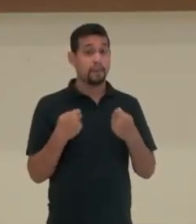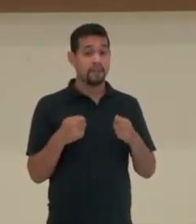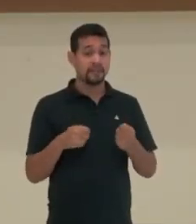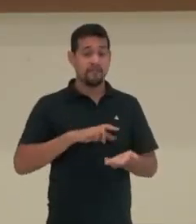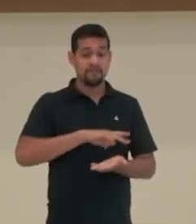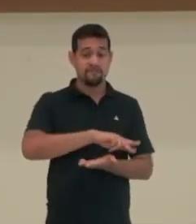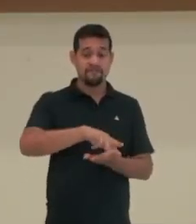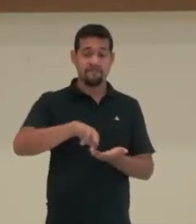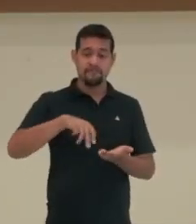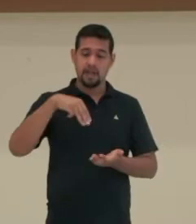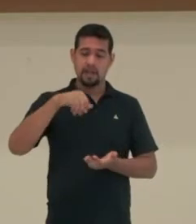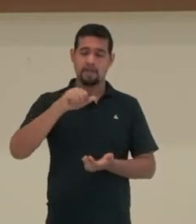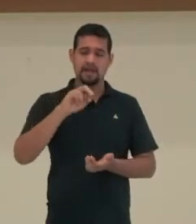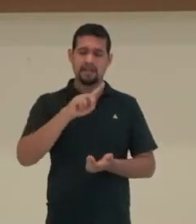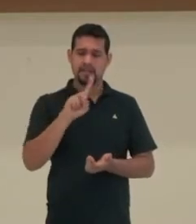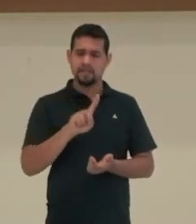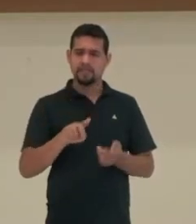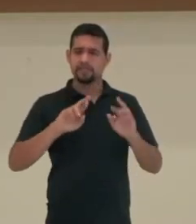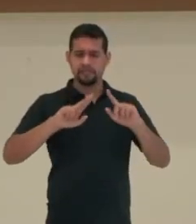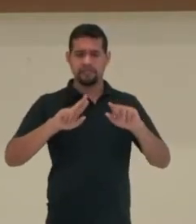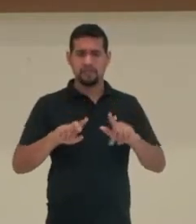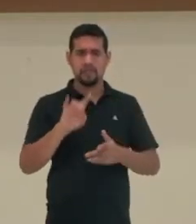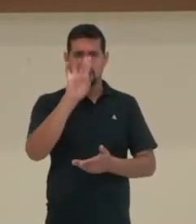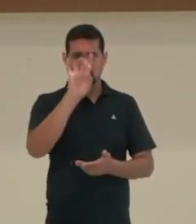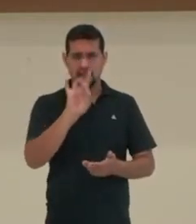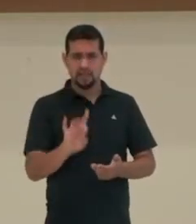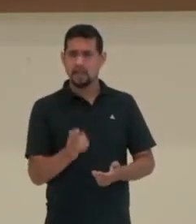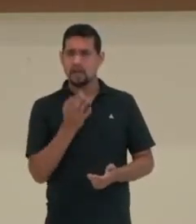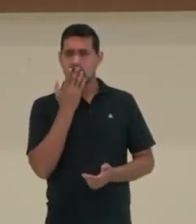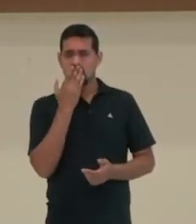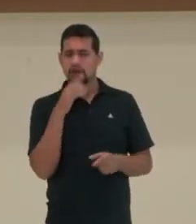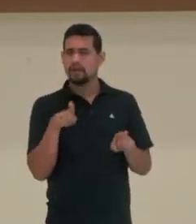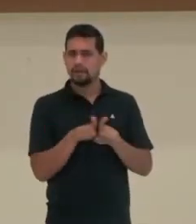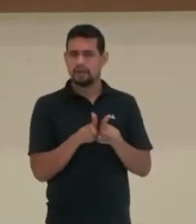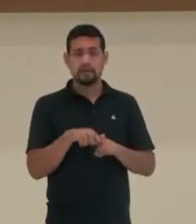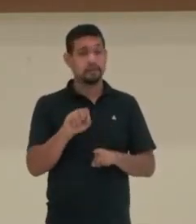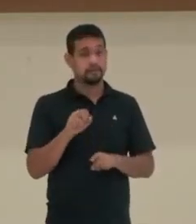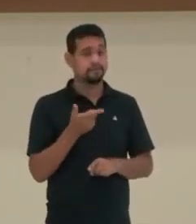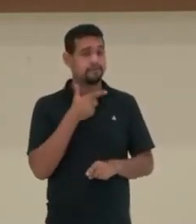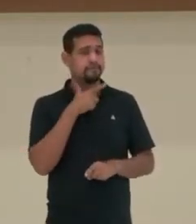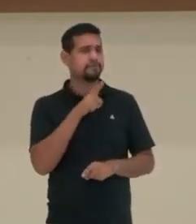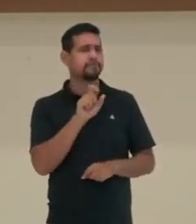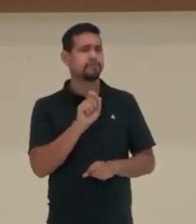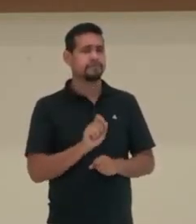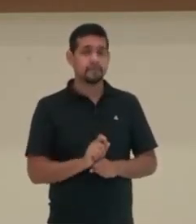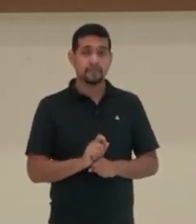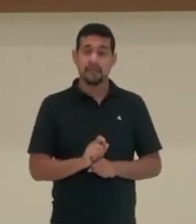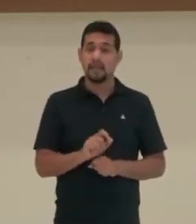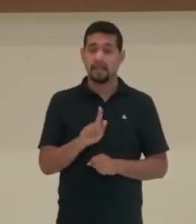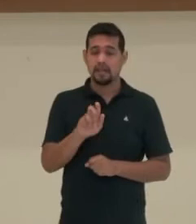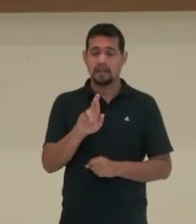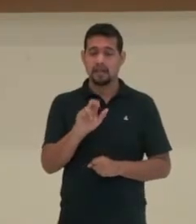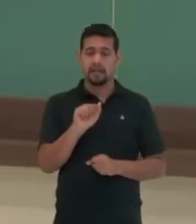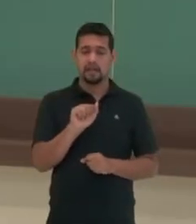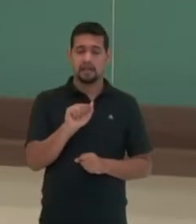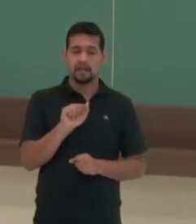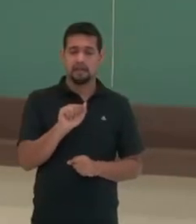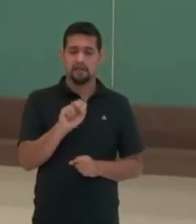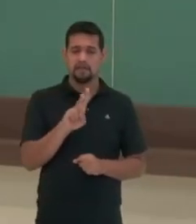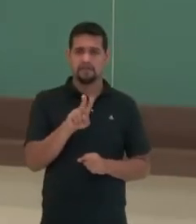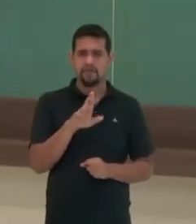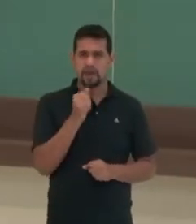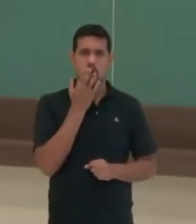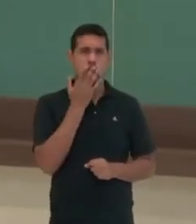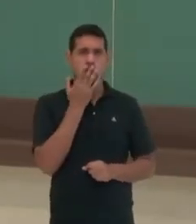várias matrizes diferentes, uma para cada cor, para conseguir essa gravura colorida, essa